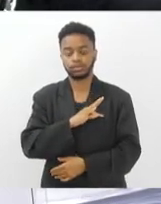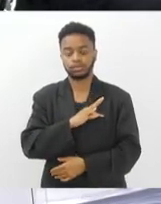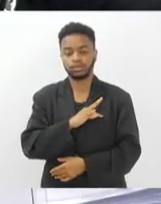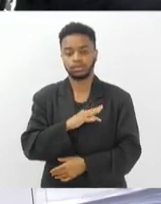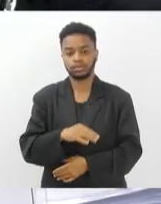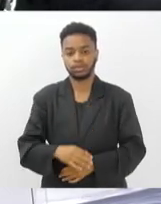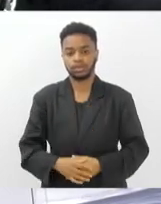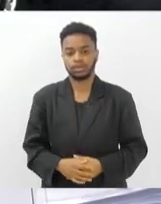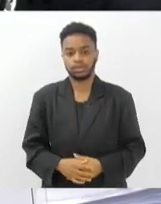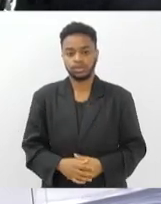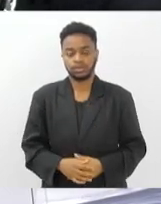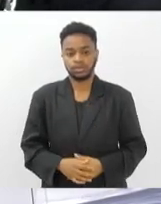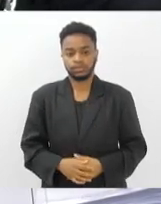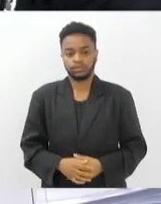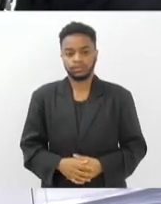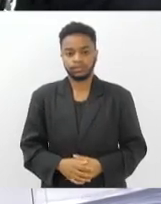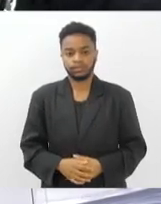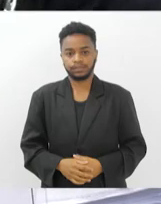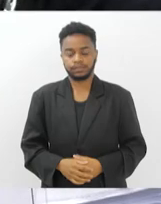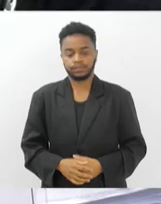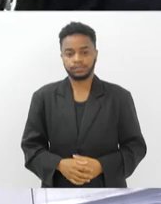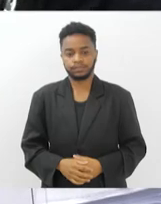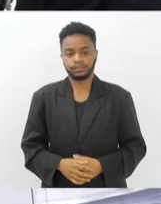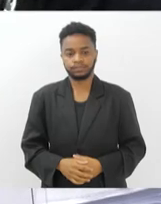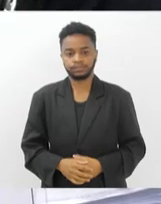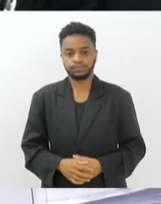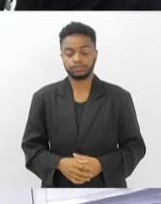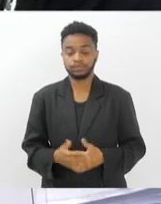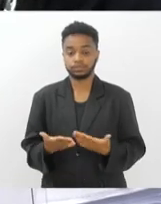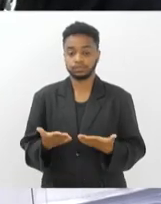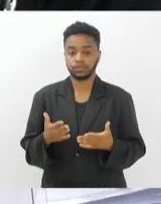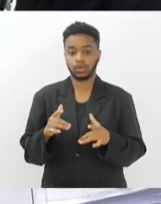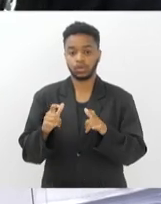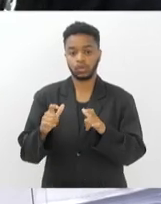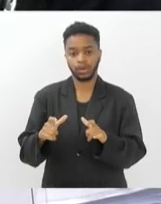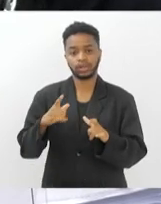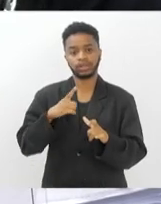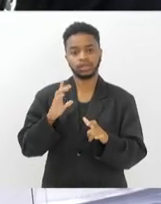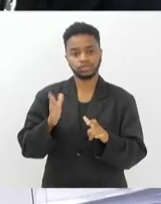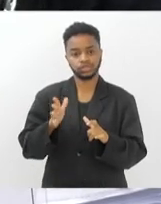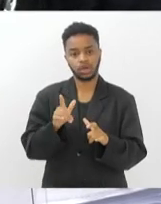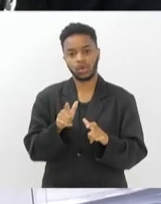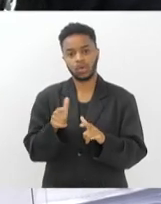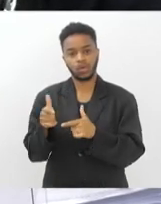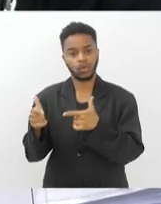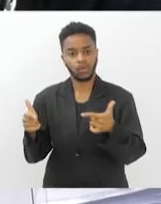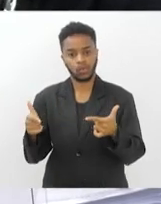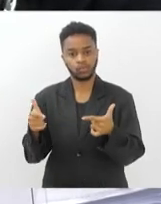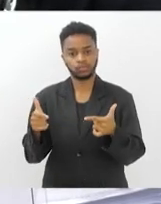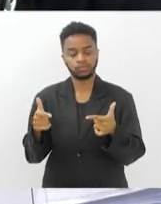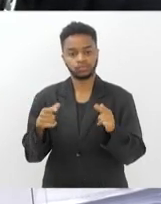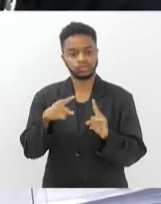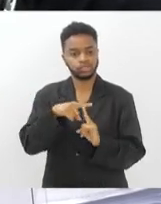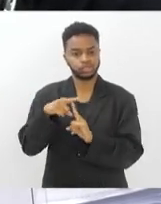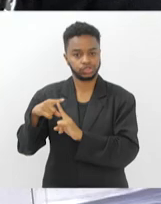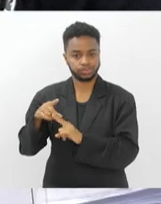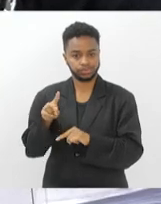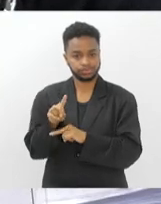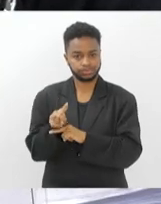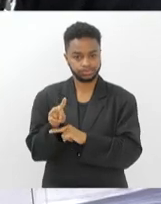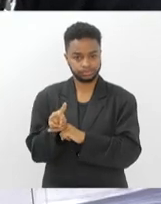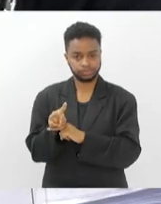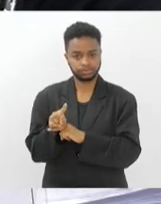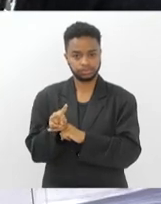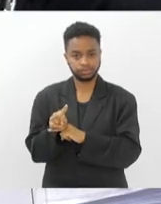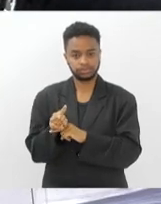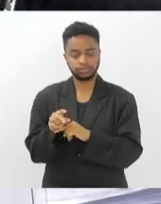lá já haja a existência de outras unidades de preservação, de